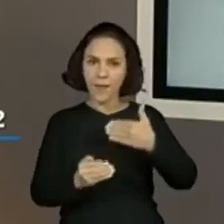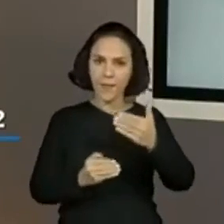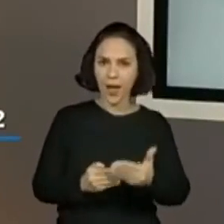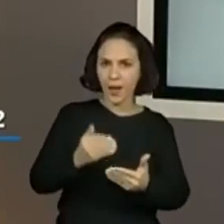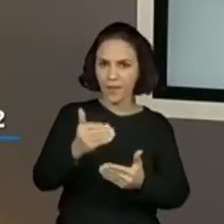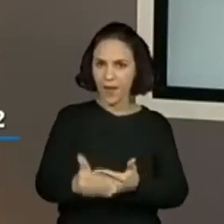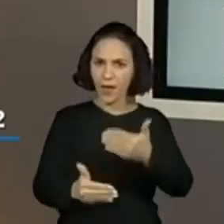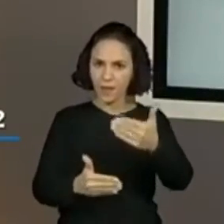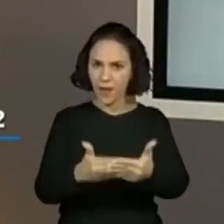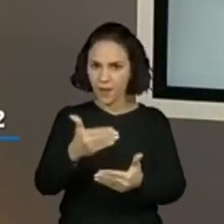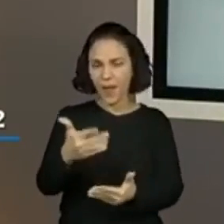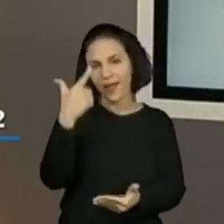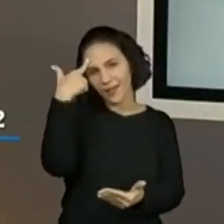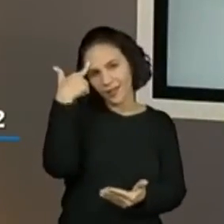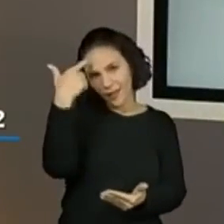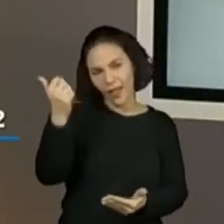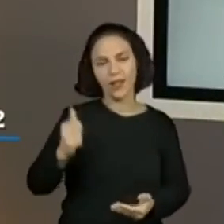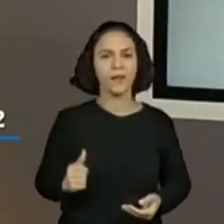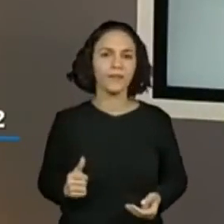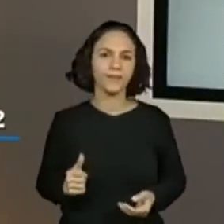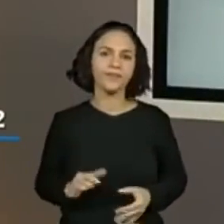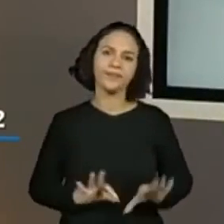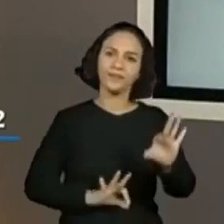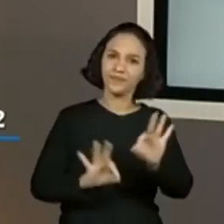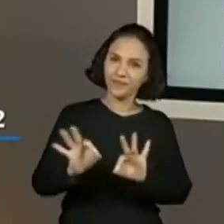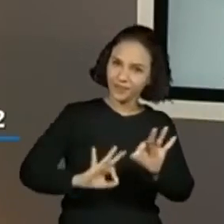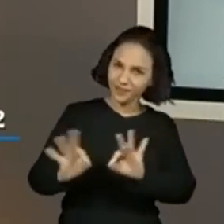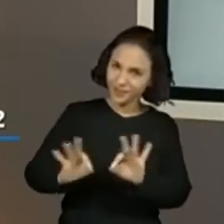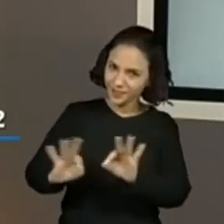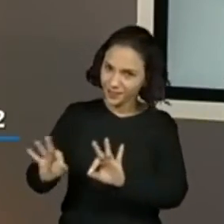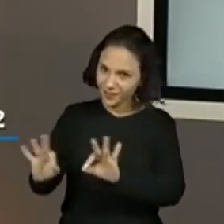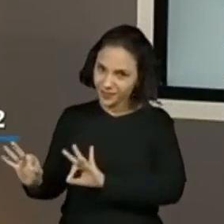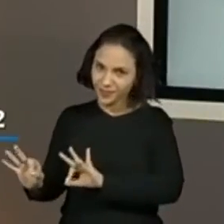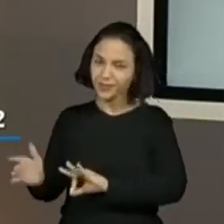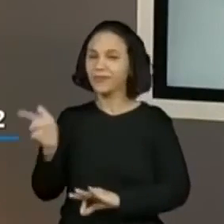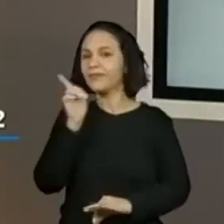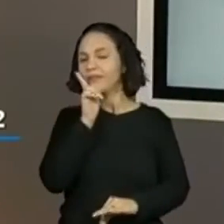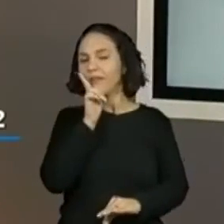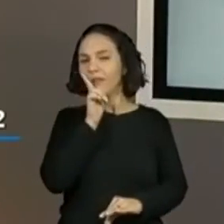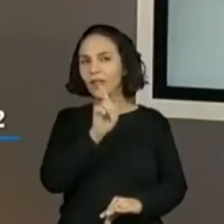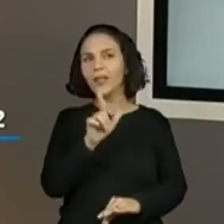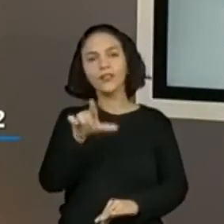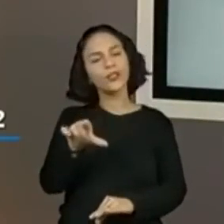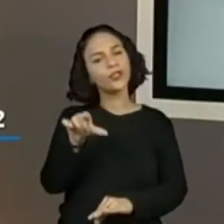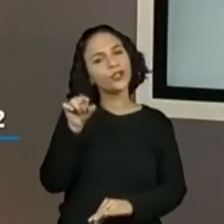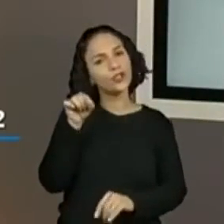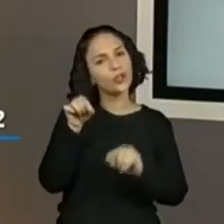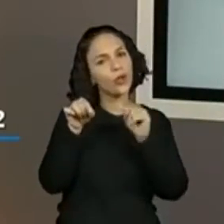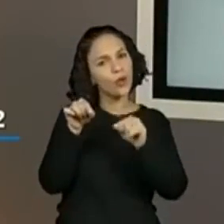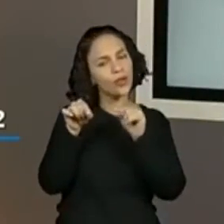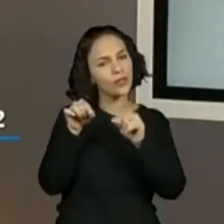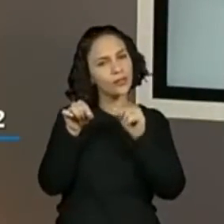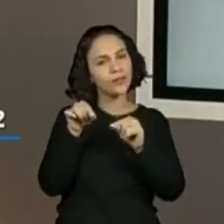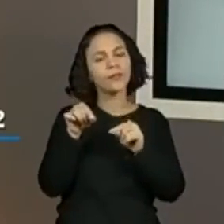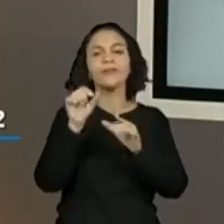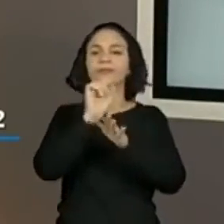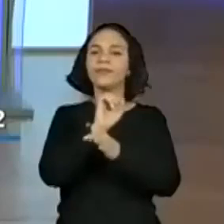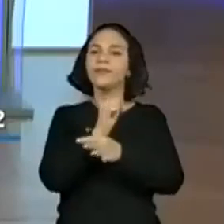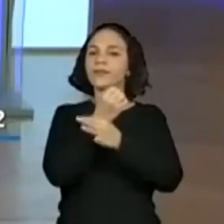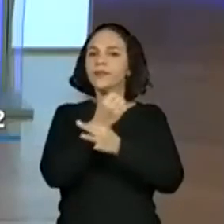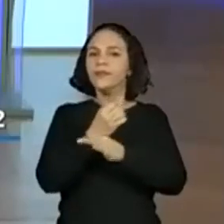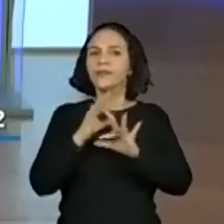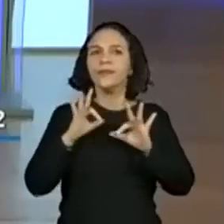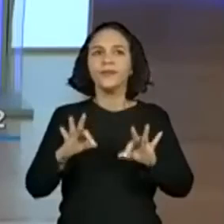organizações aqui das ideias, todos os nossos planejamentos é para que a escolha do nosso final seja garantida.